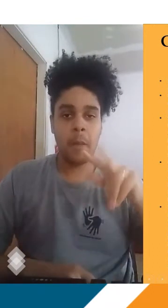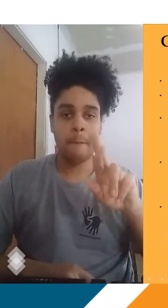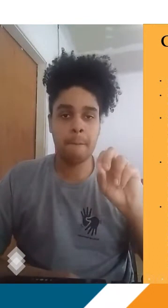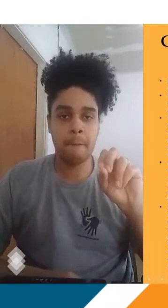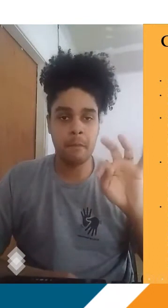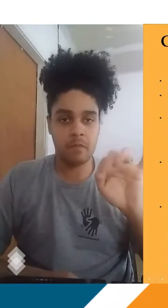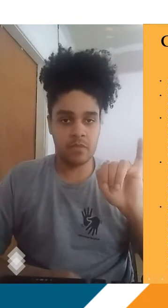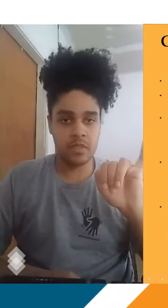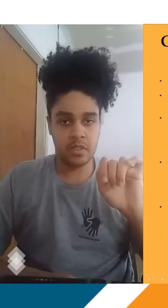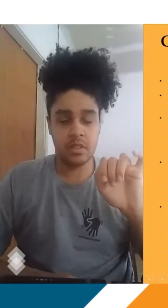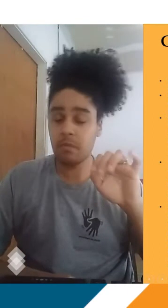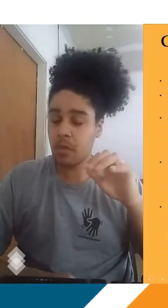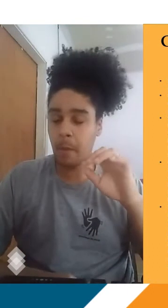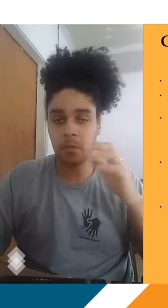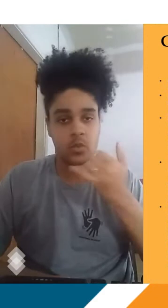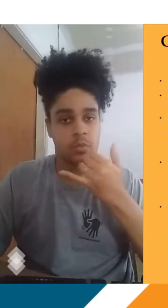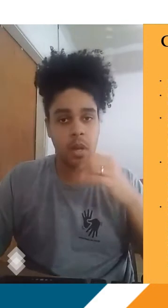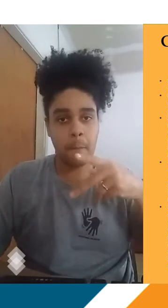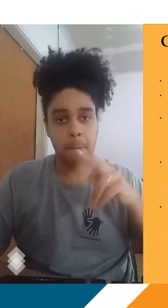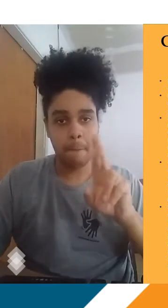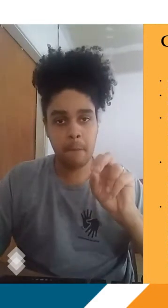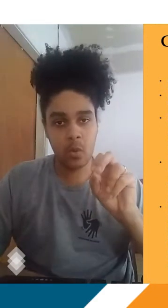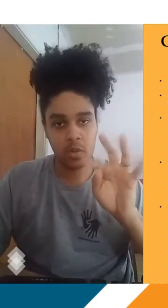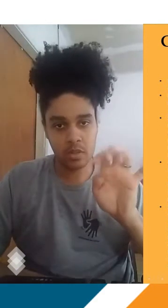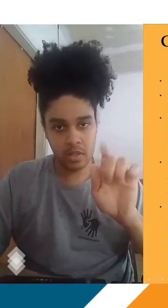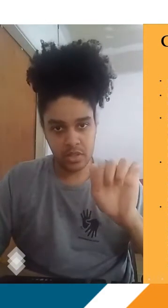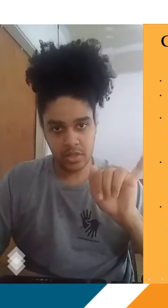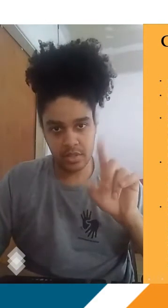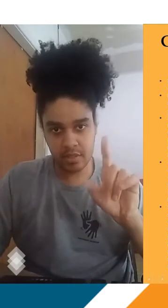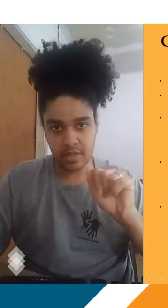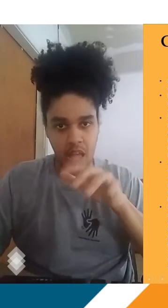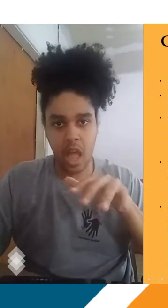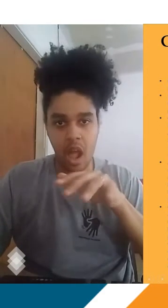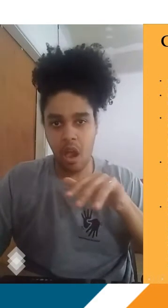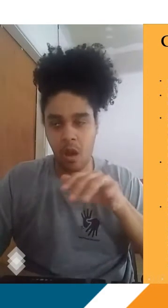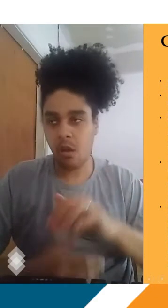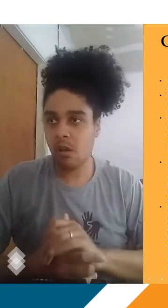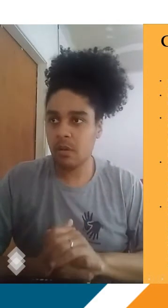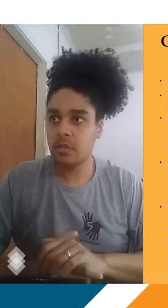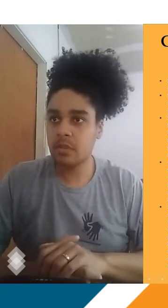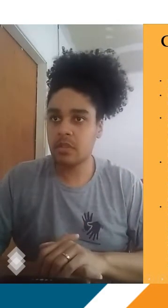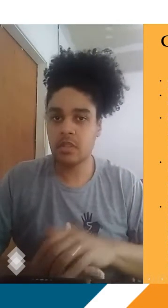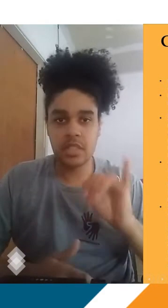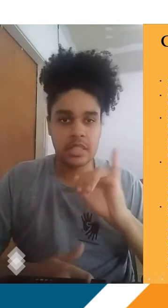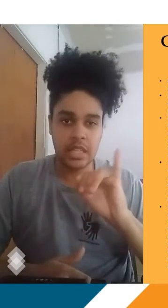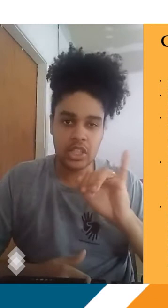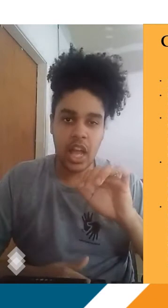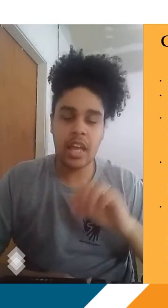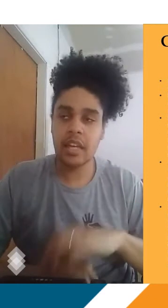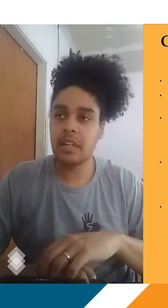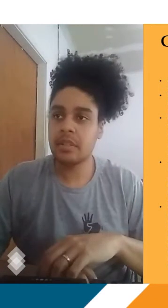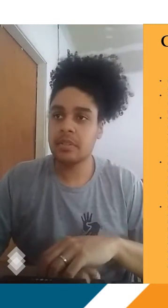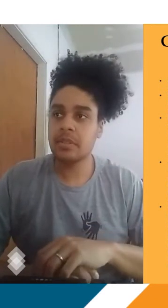número 3, que é o Parque Estadual da Ilha Grande, que fica na região da Costa Verde. O número 4, que é o Parque Nacional do Itatiaia, é